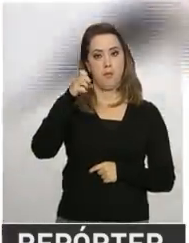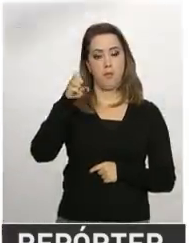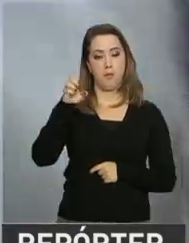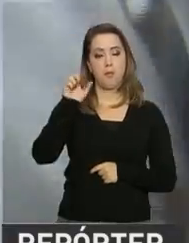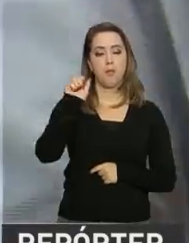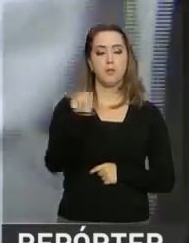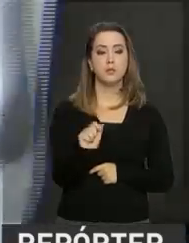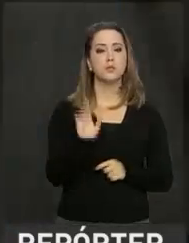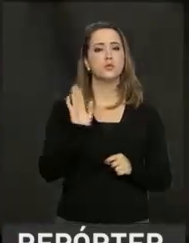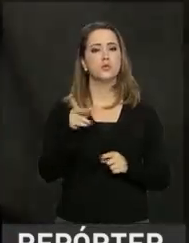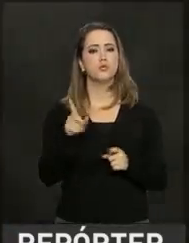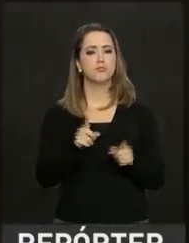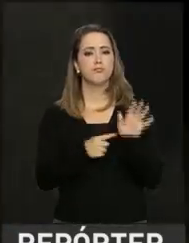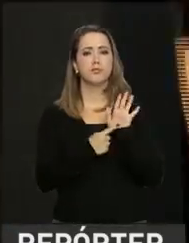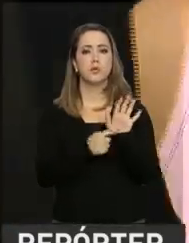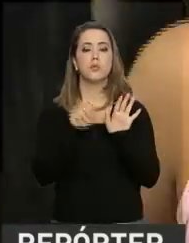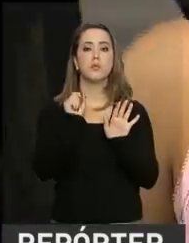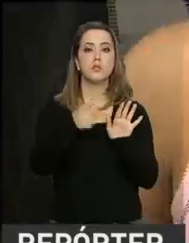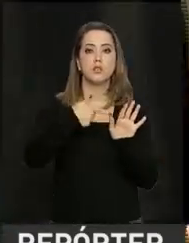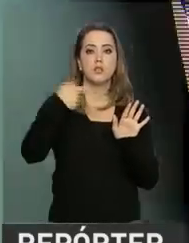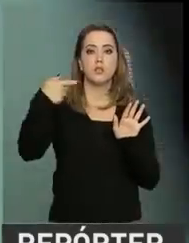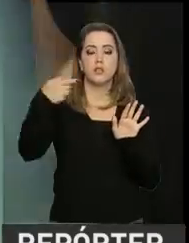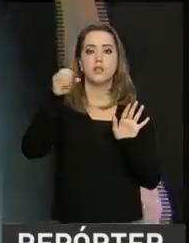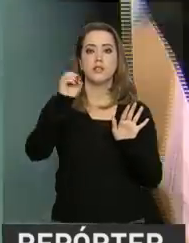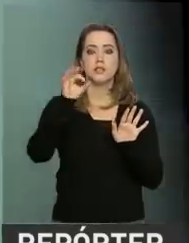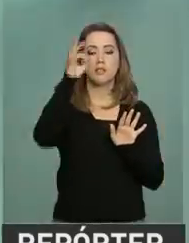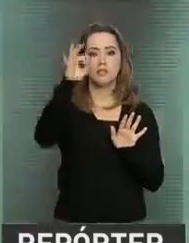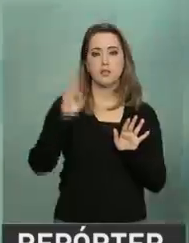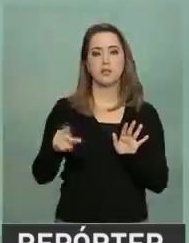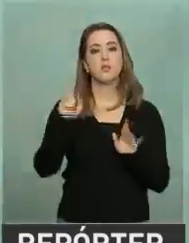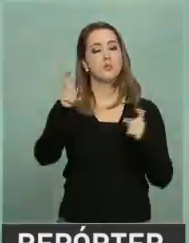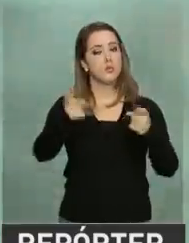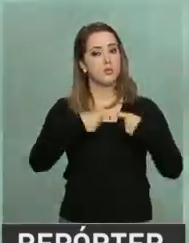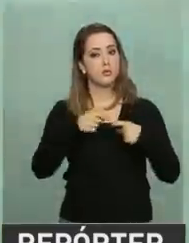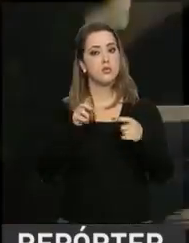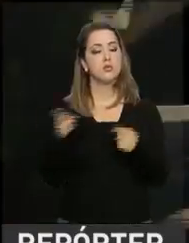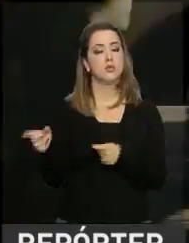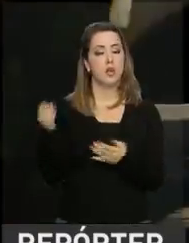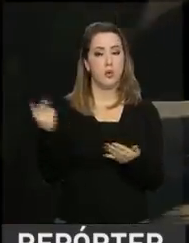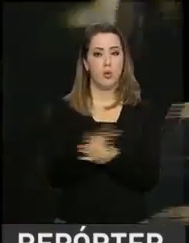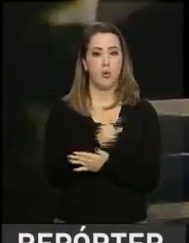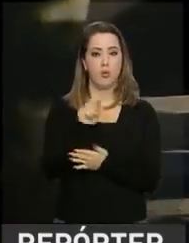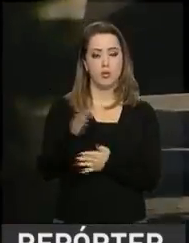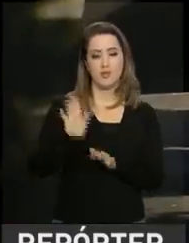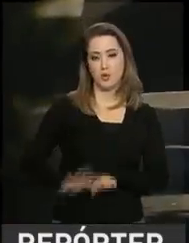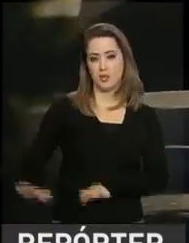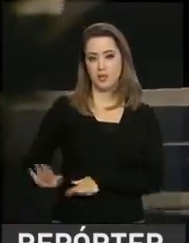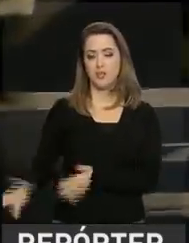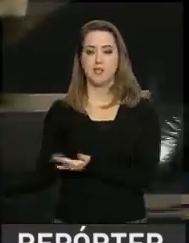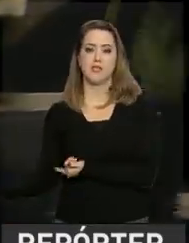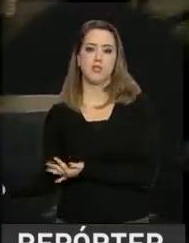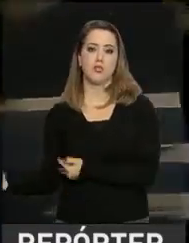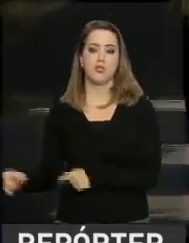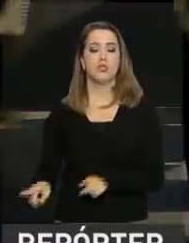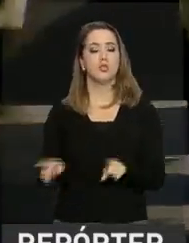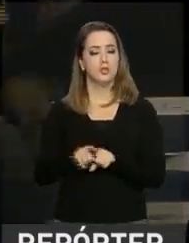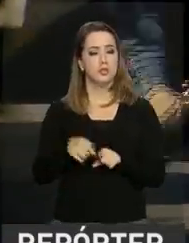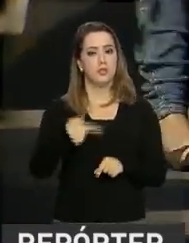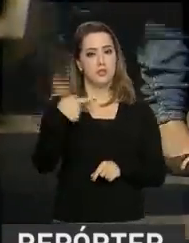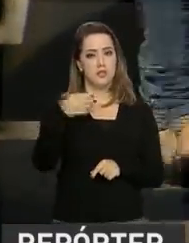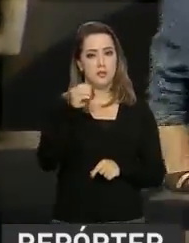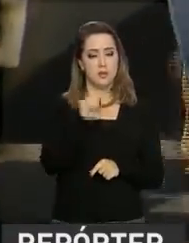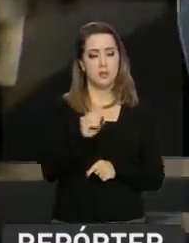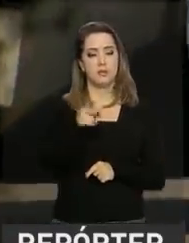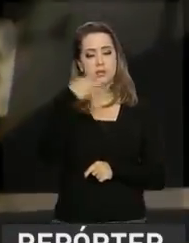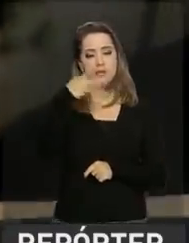70% dos estupros são contra crianças e adolescentes e também que 70% são cometidos por